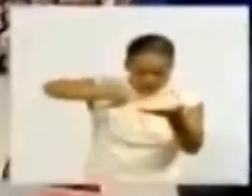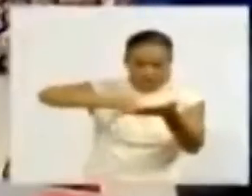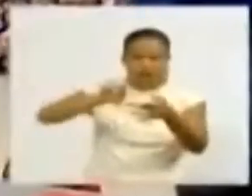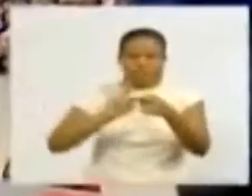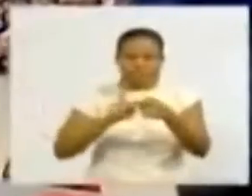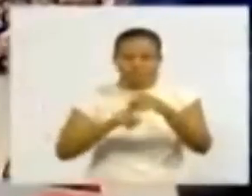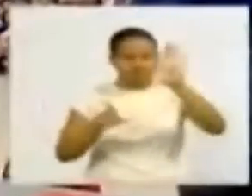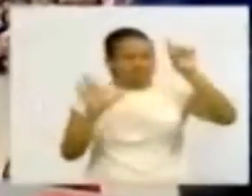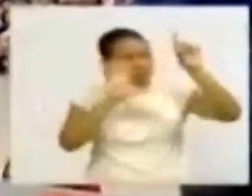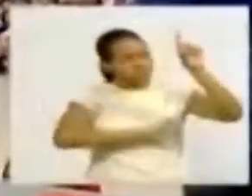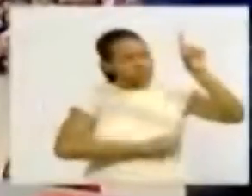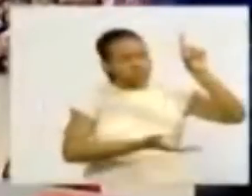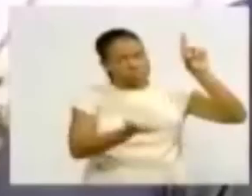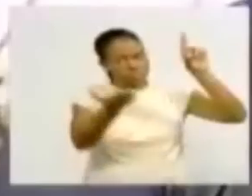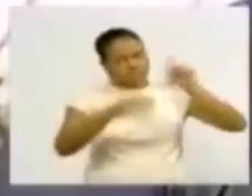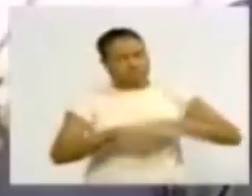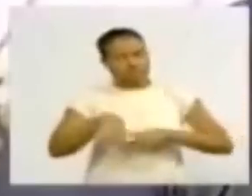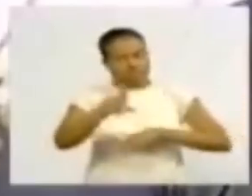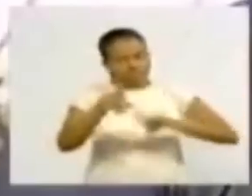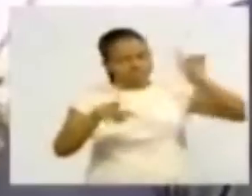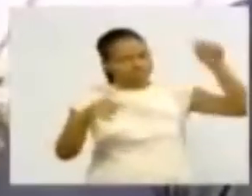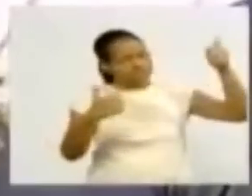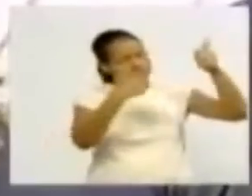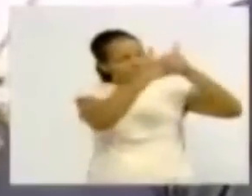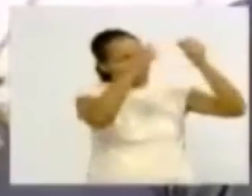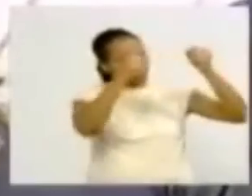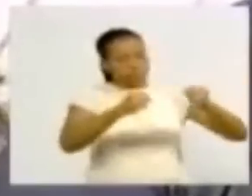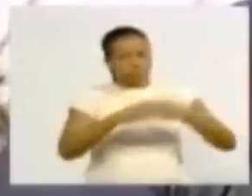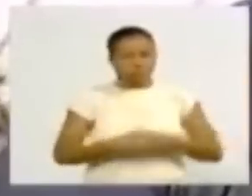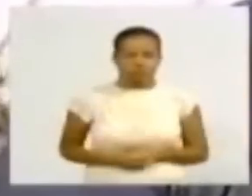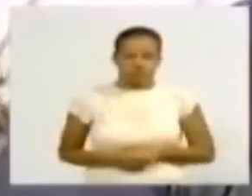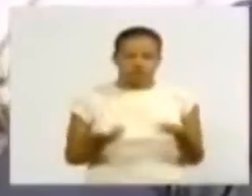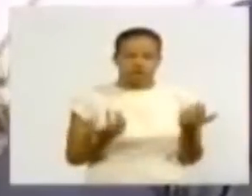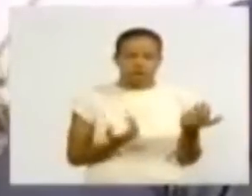fora, da mesma maneira como um cirurgião retira o que mata, retirar